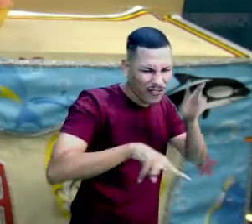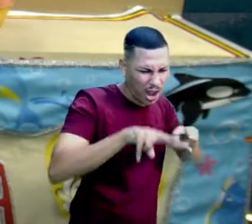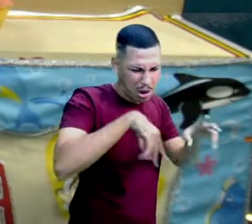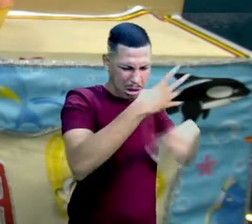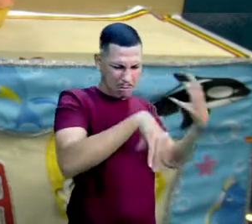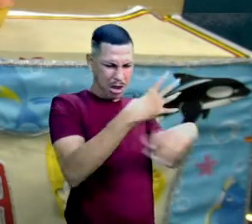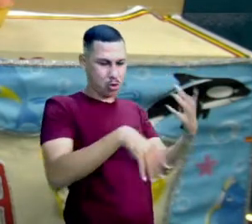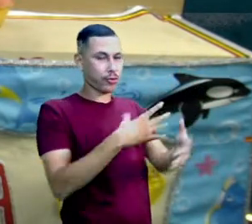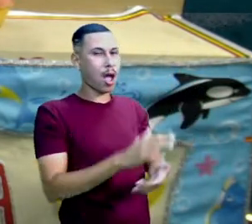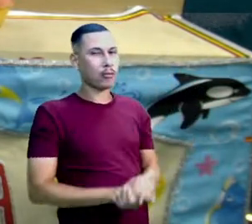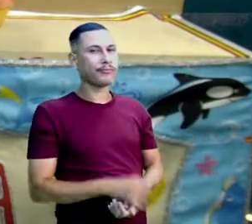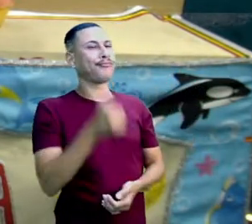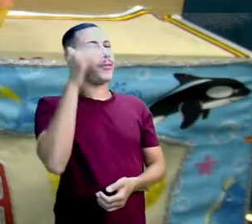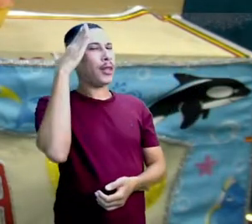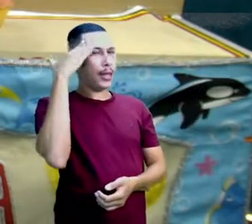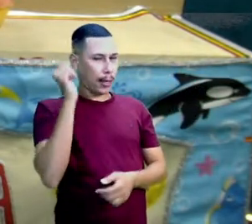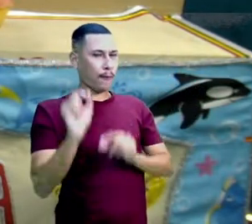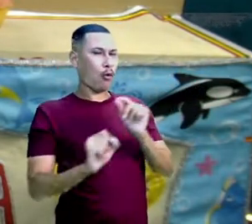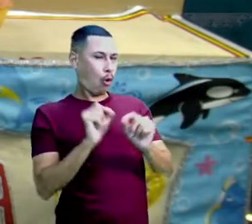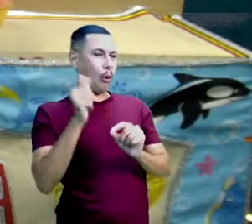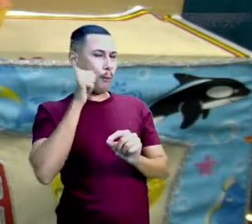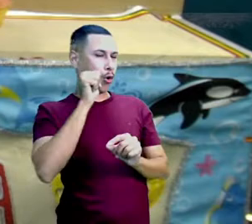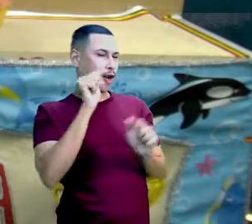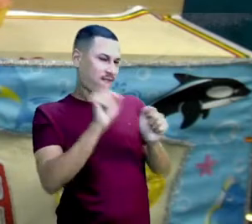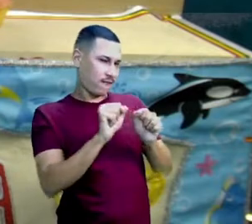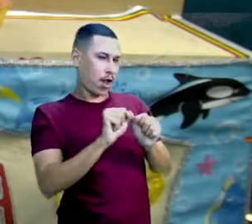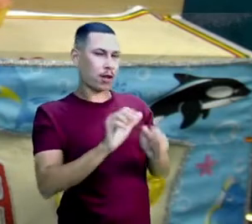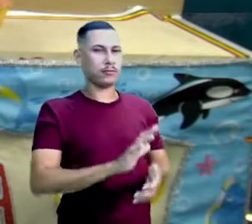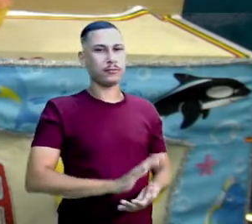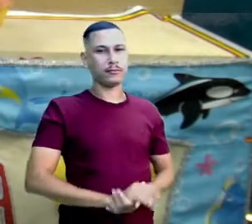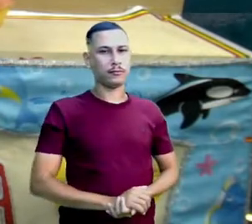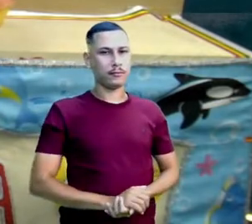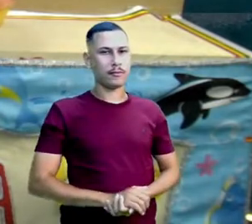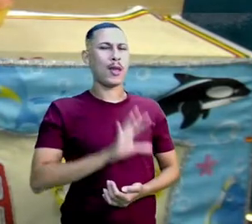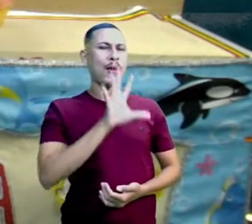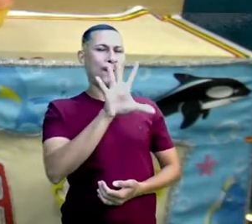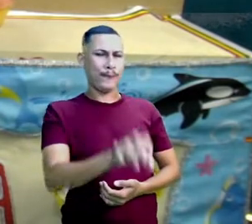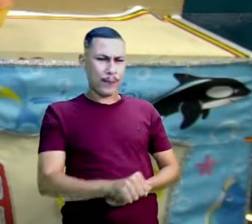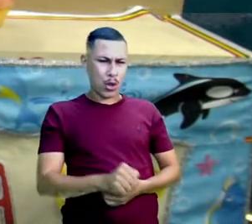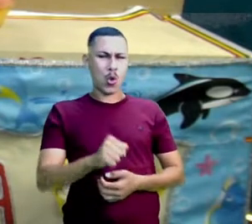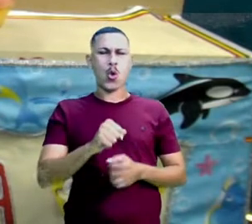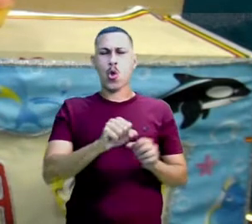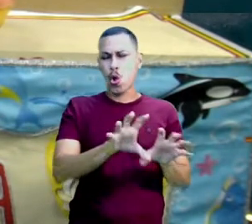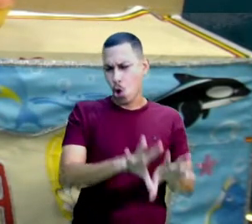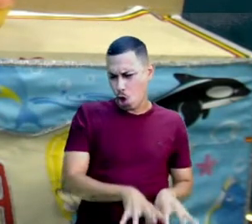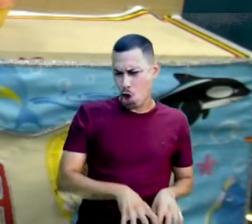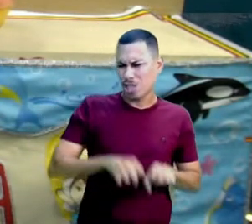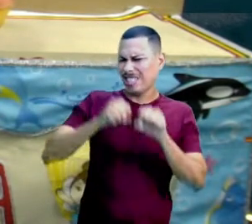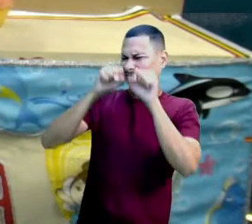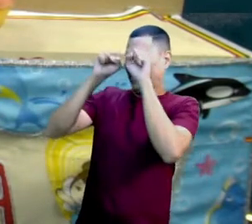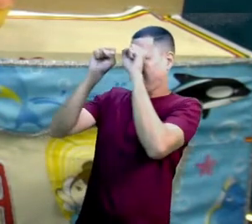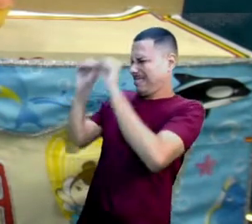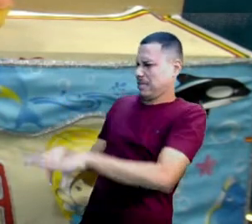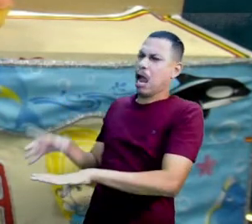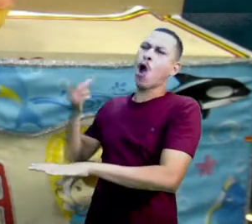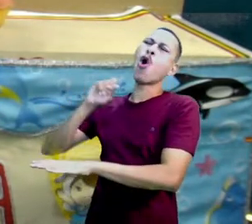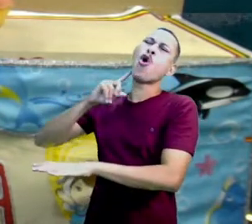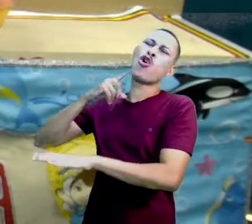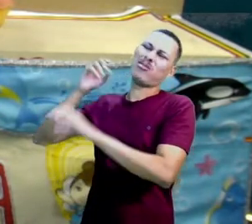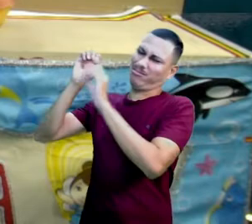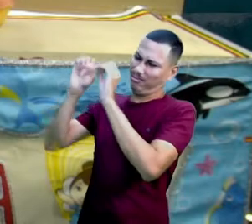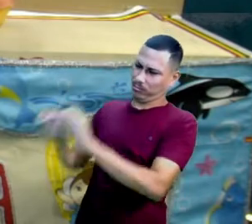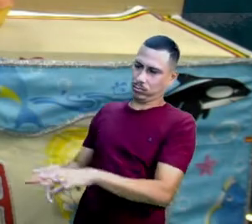automaticamente, tu sabe o que foi que ela fez? Pegou tudo e jogou. Jogou fora. Mas